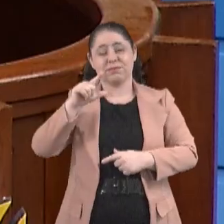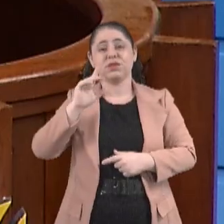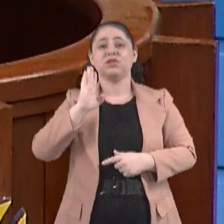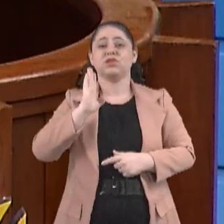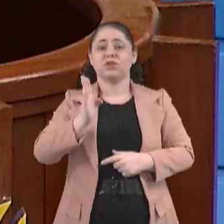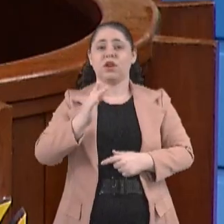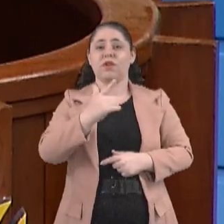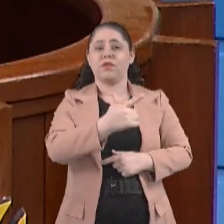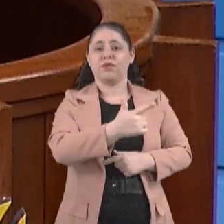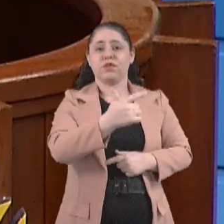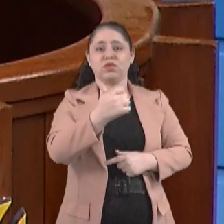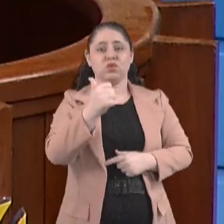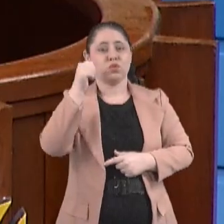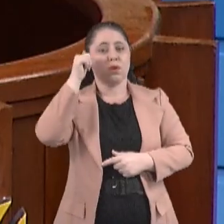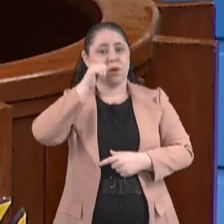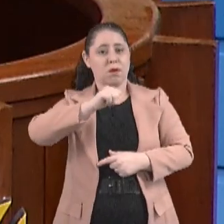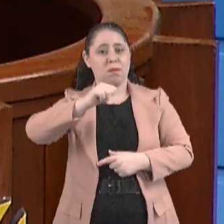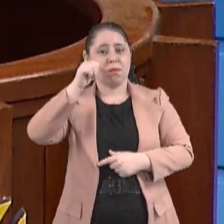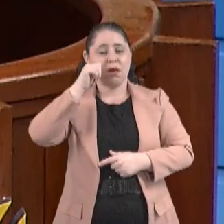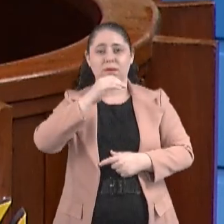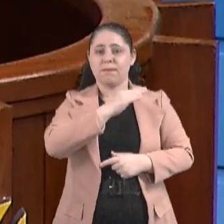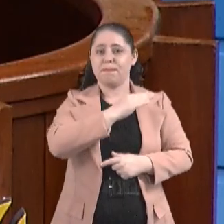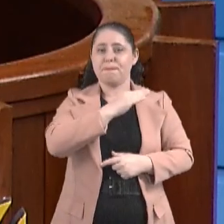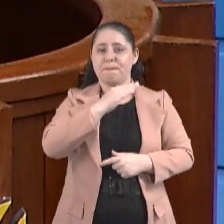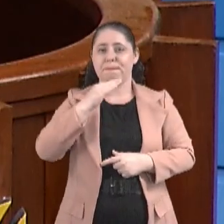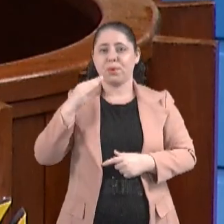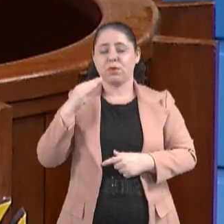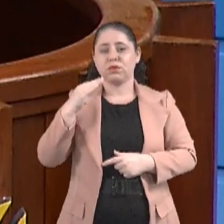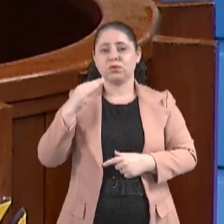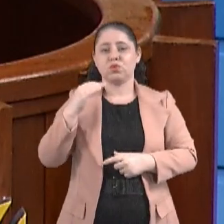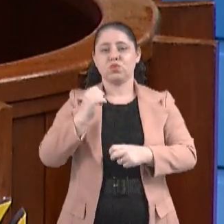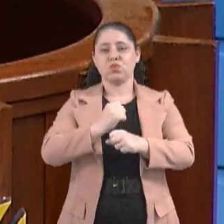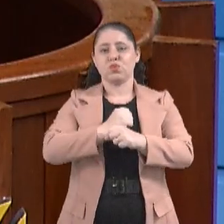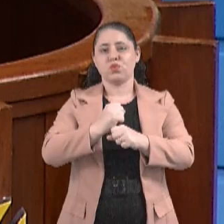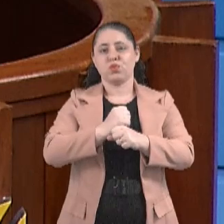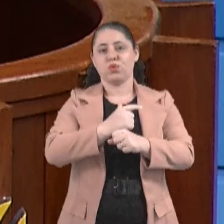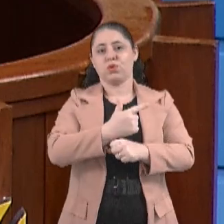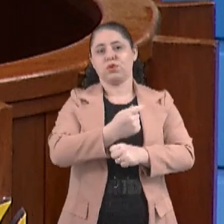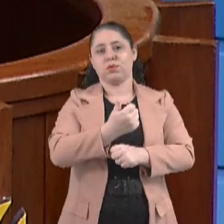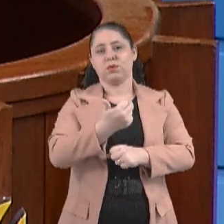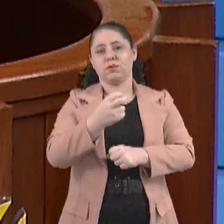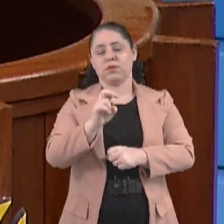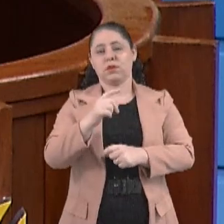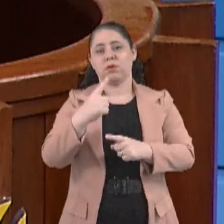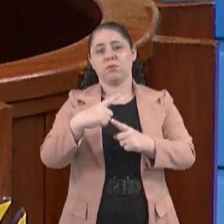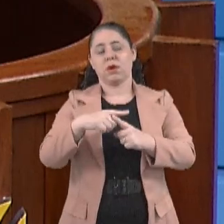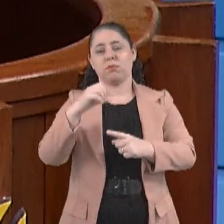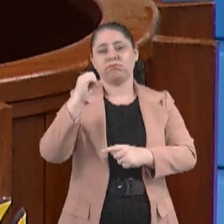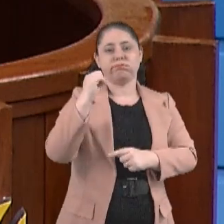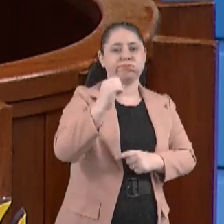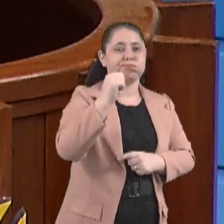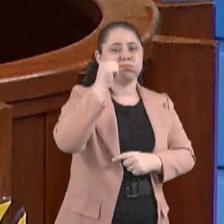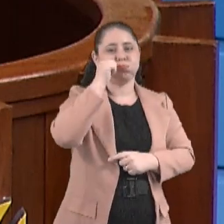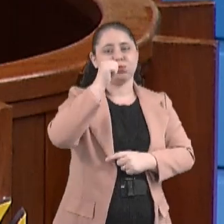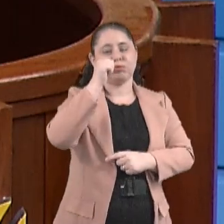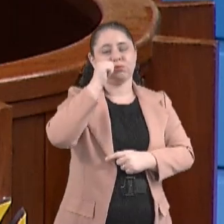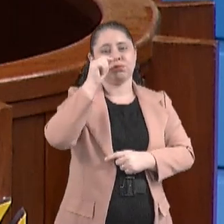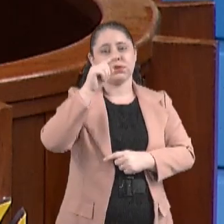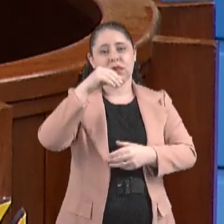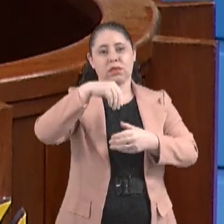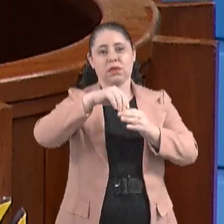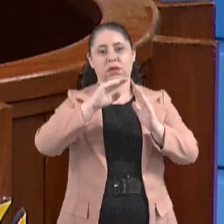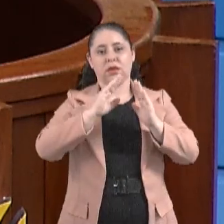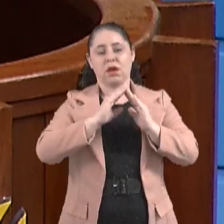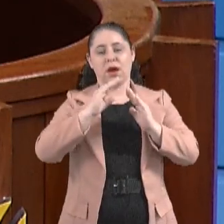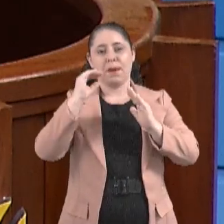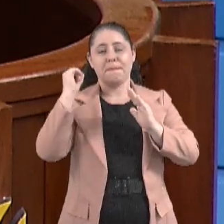já são 21 mulheres assassinadas este ano por feminicídio. Essas mulheres